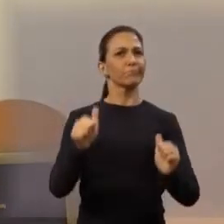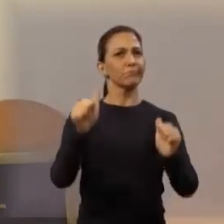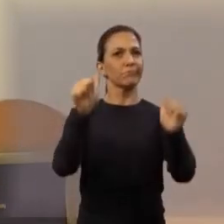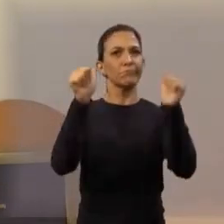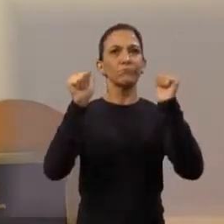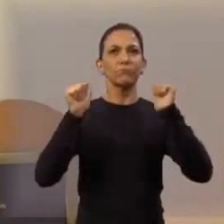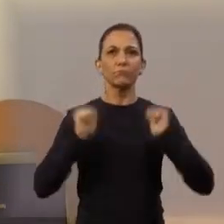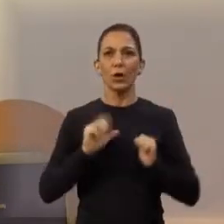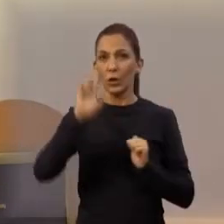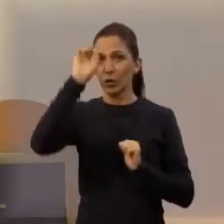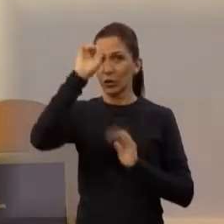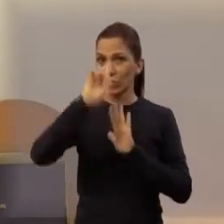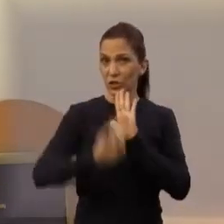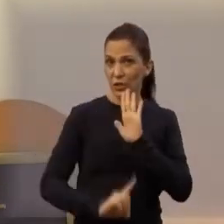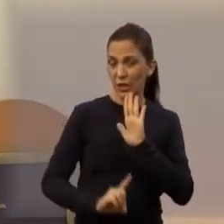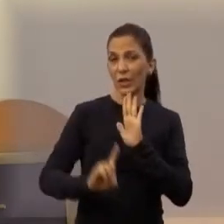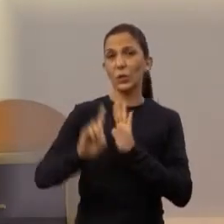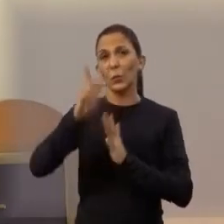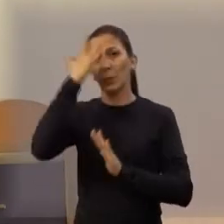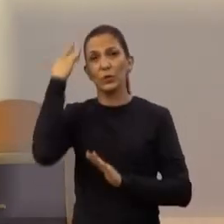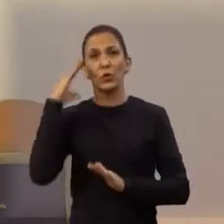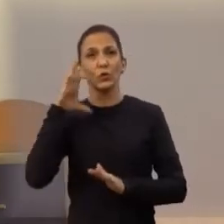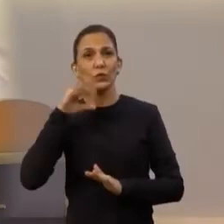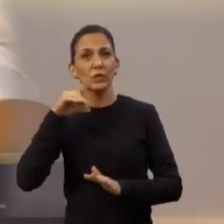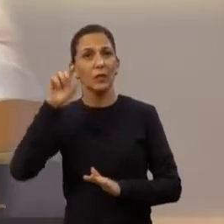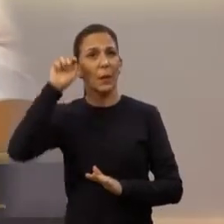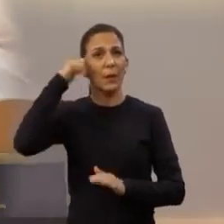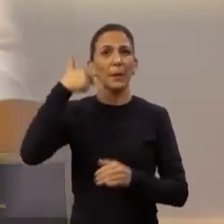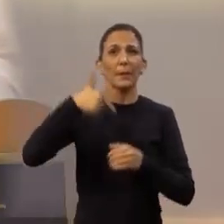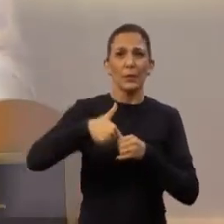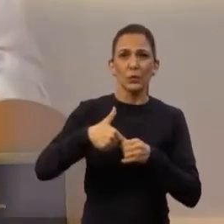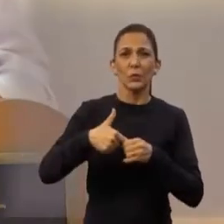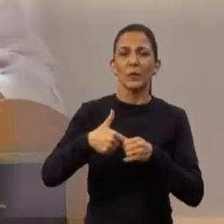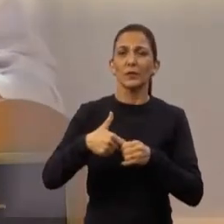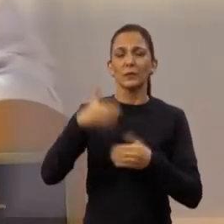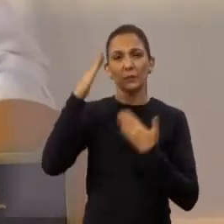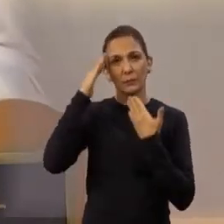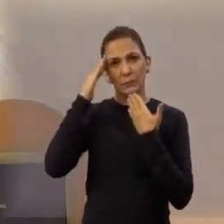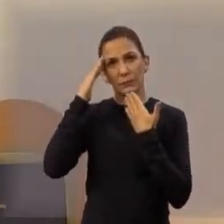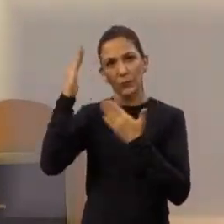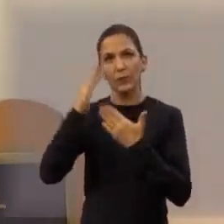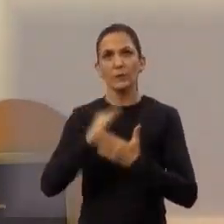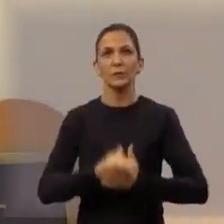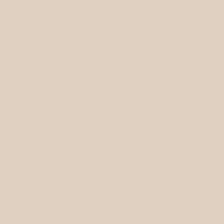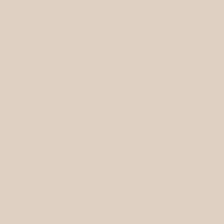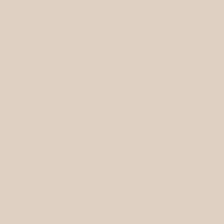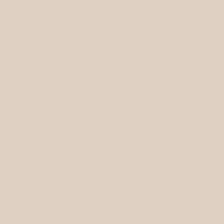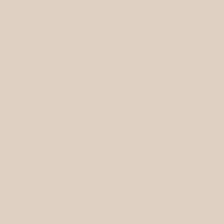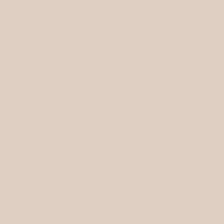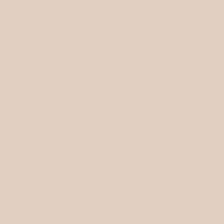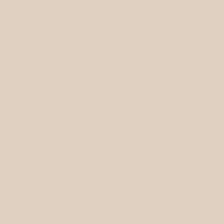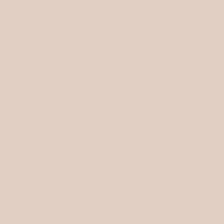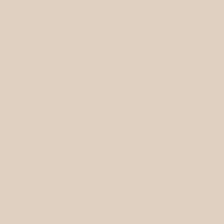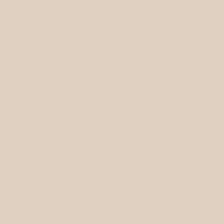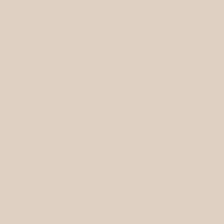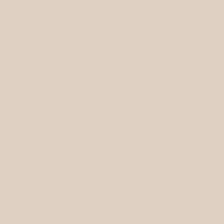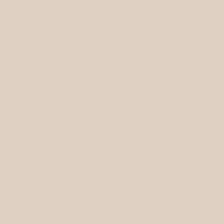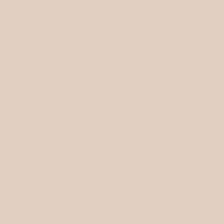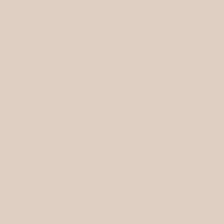legítimo aos trabalhadores da Petrobras Obrigado presidência em E aí